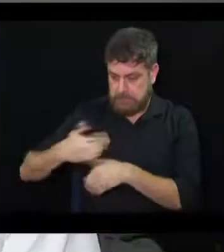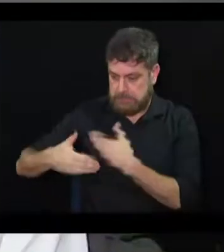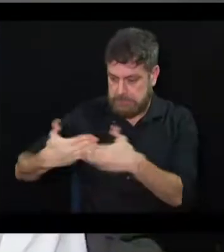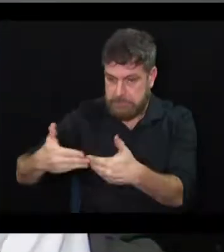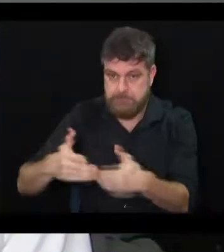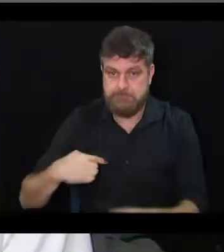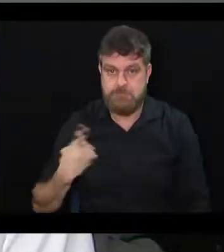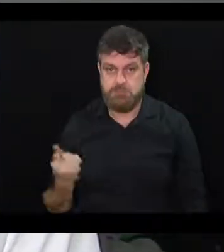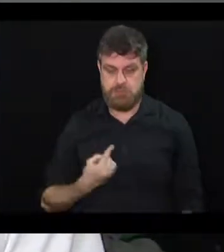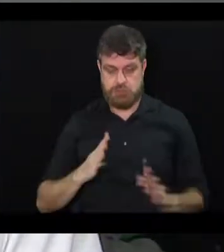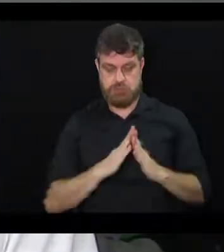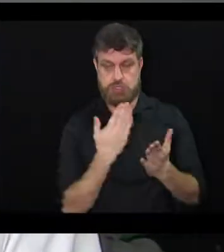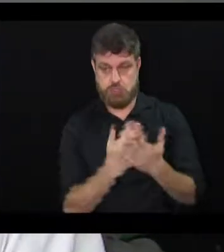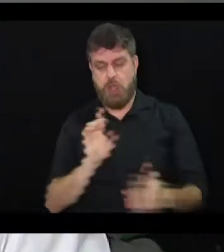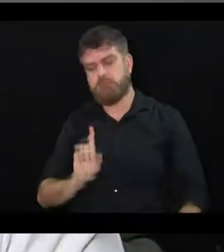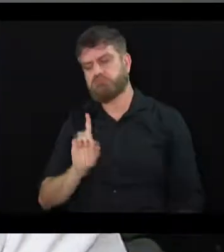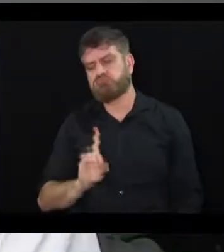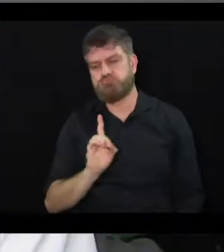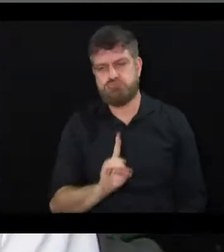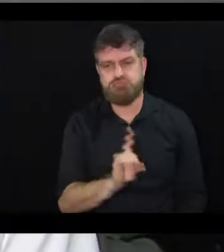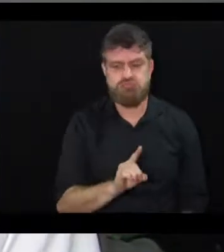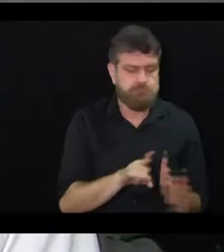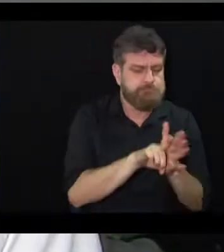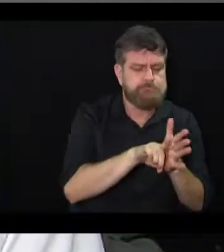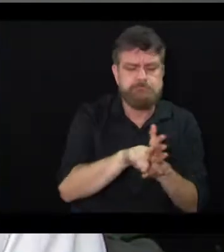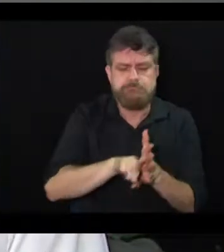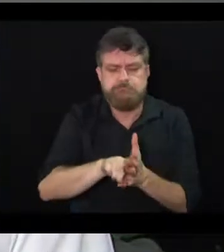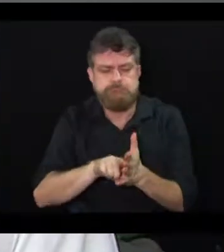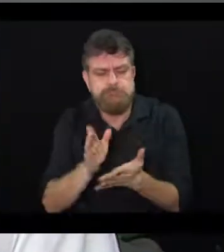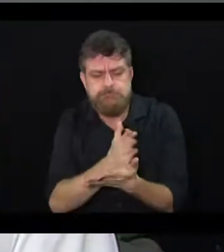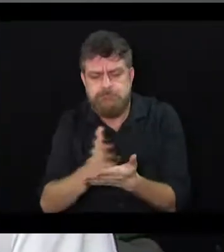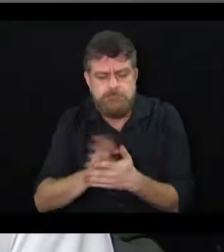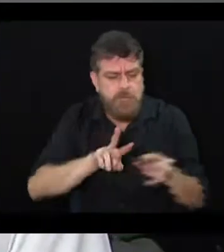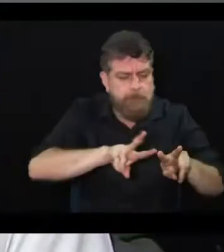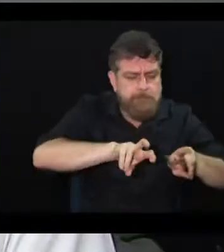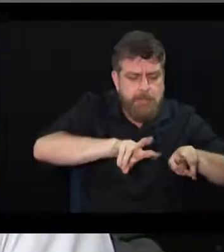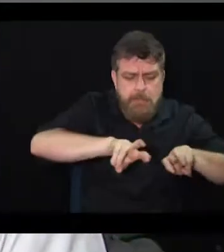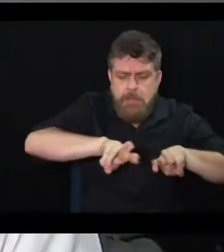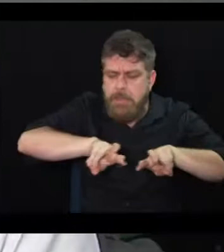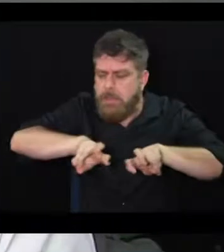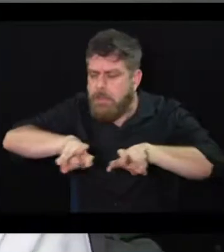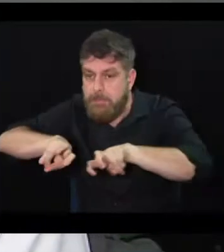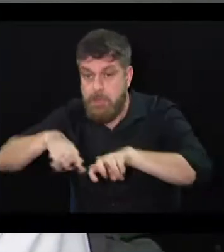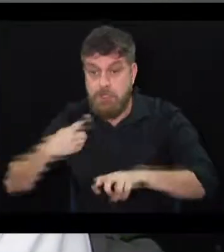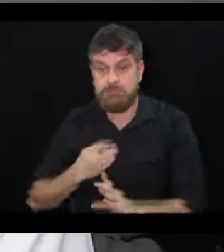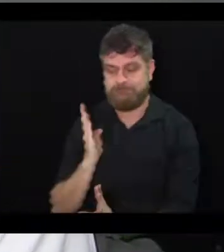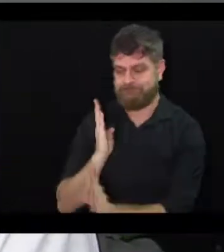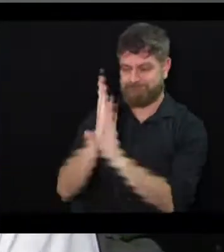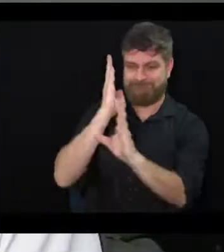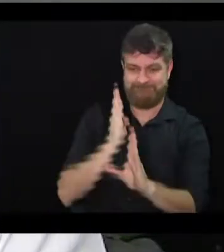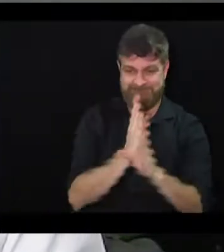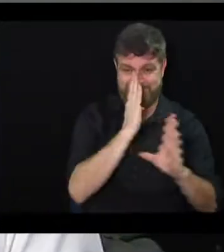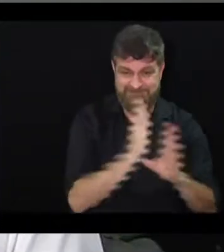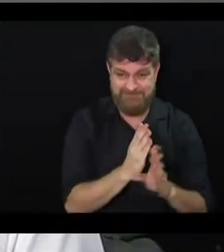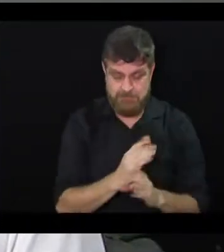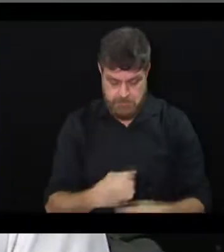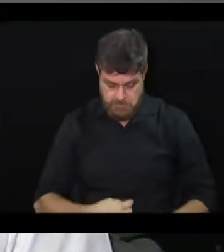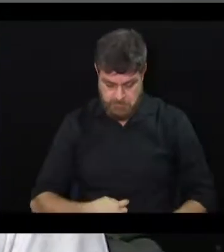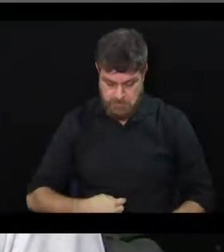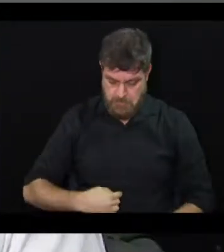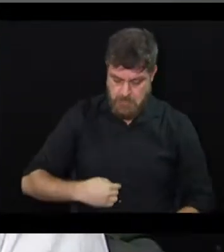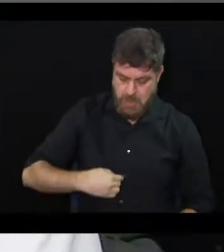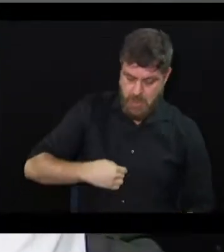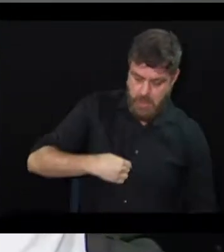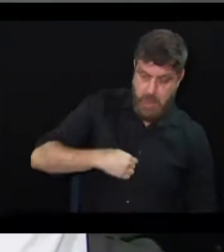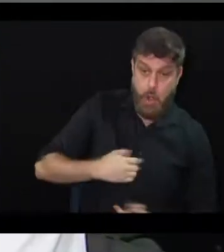Quando vamos até as escolas e fazemos esse trabalho de rastreamento escolar, encontraremos curvas pequenas que a